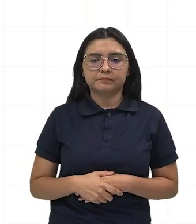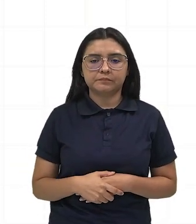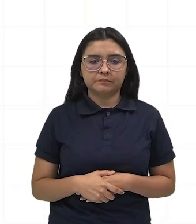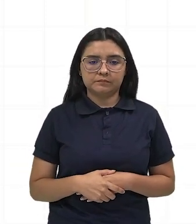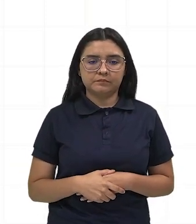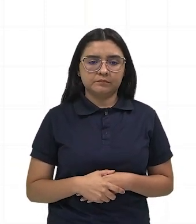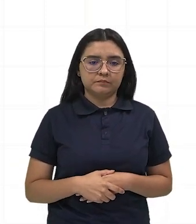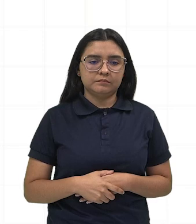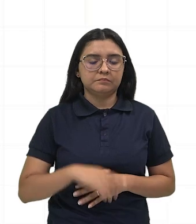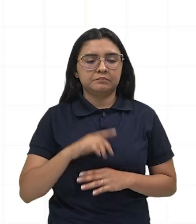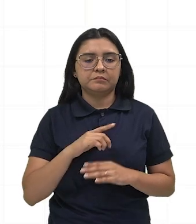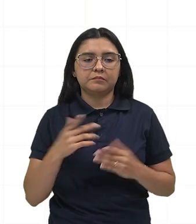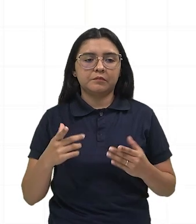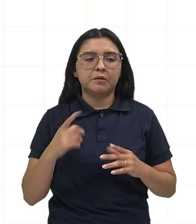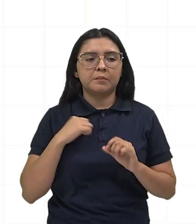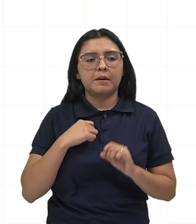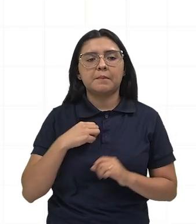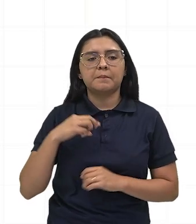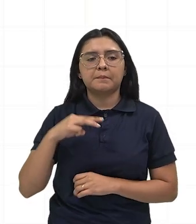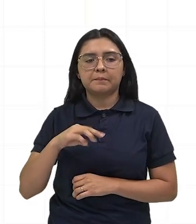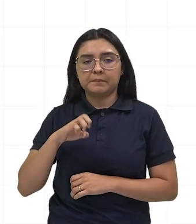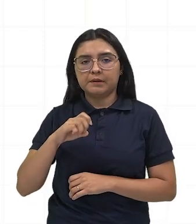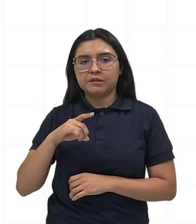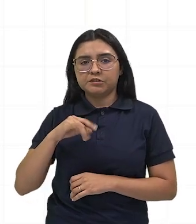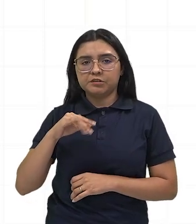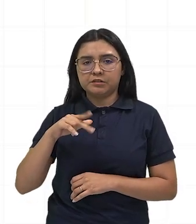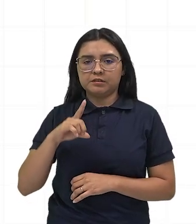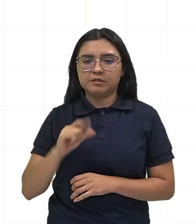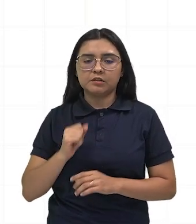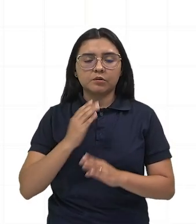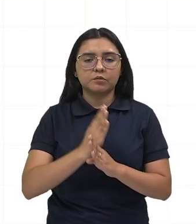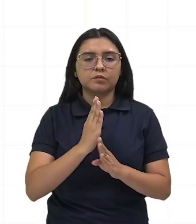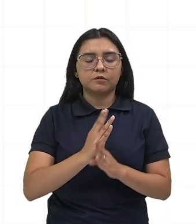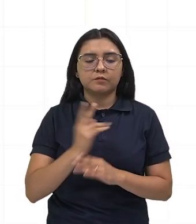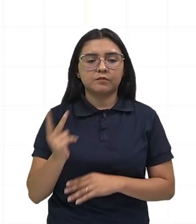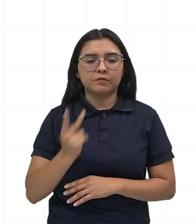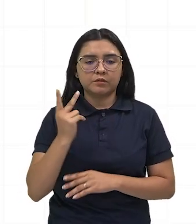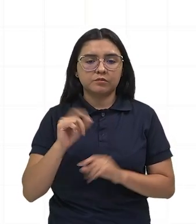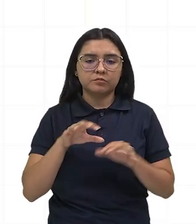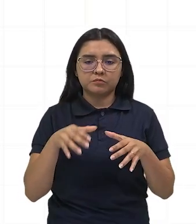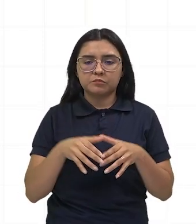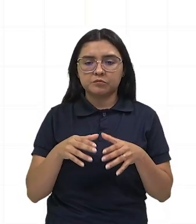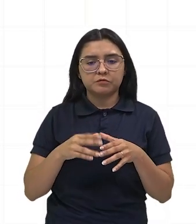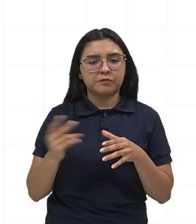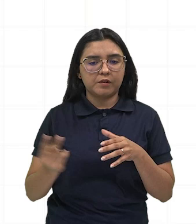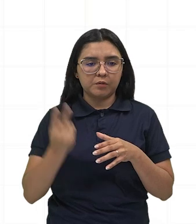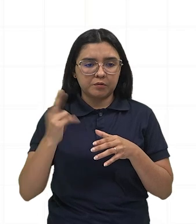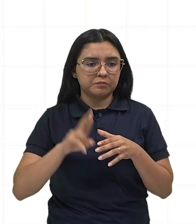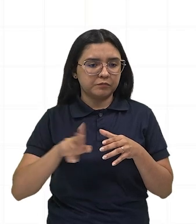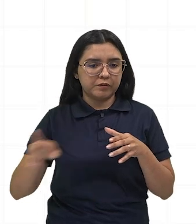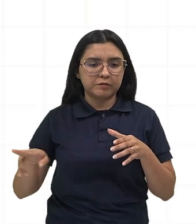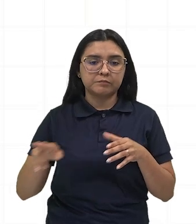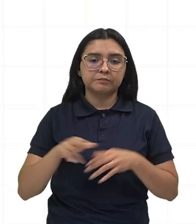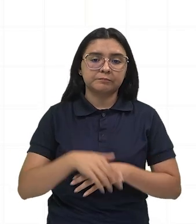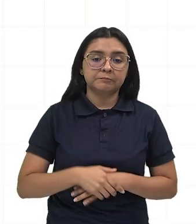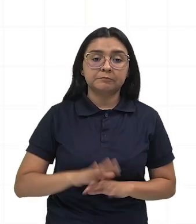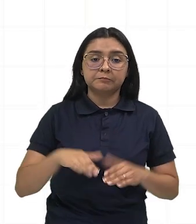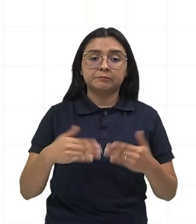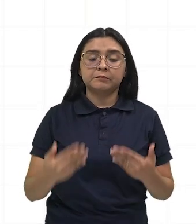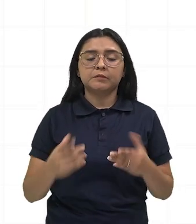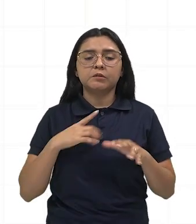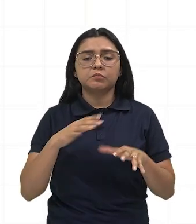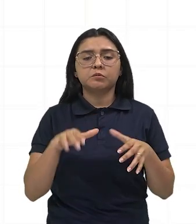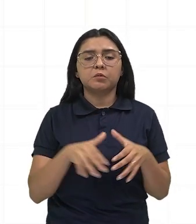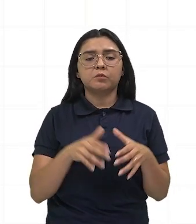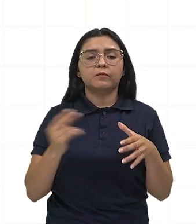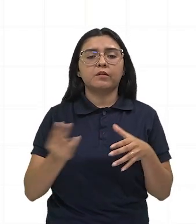de centralidade que busca encontrar o valor central de um conjunto de valores. Para isso, esse